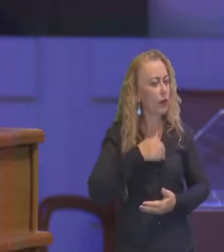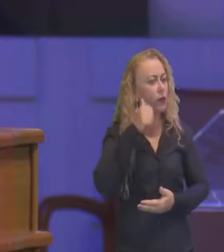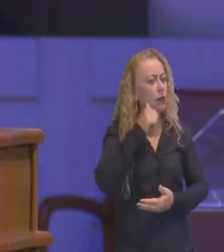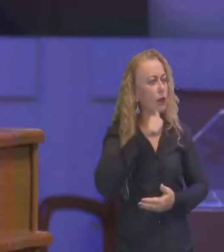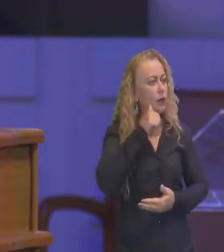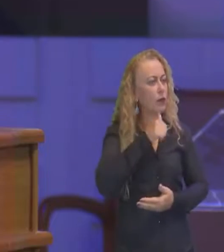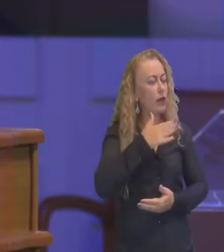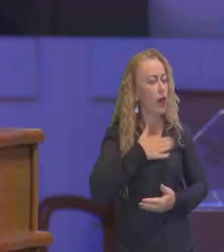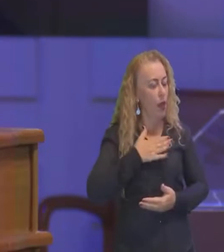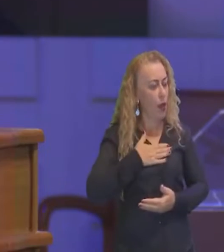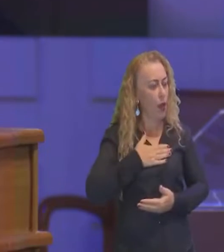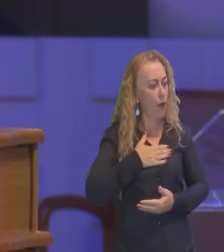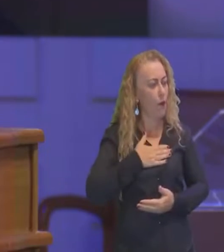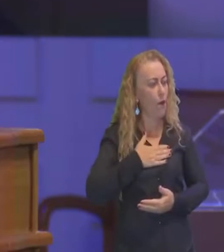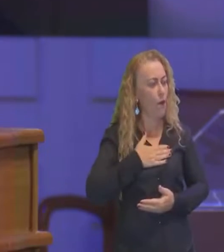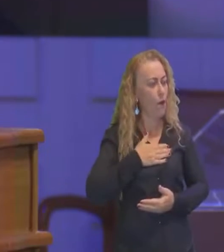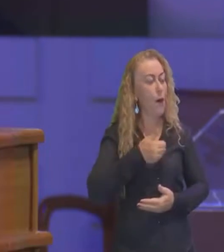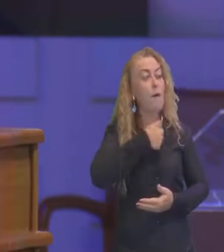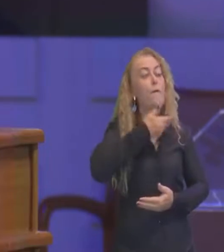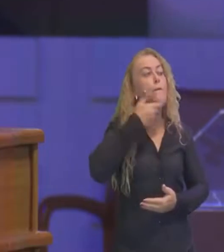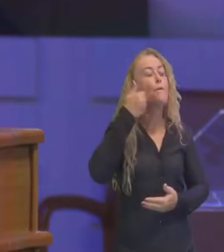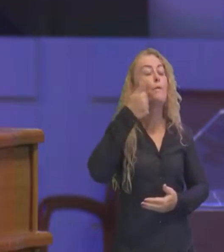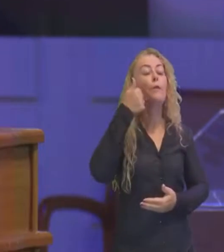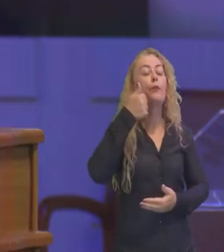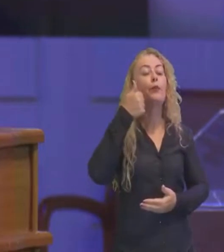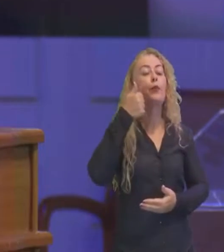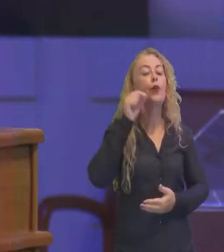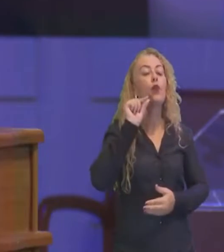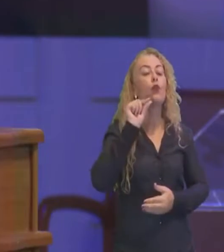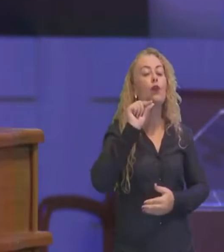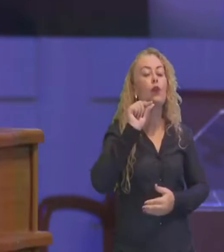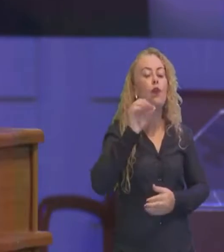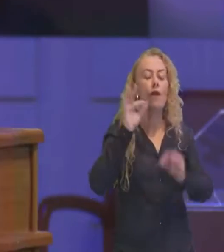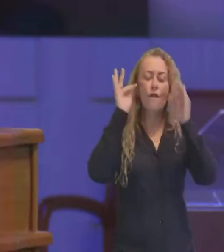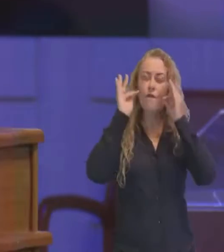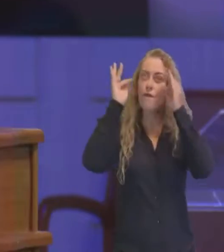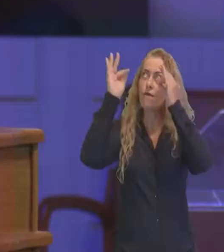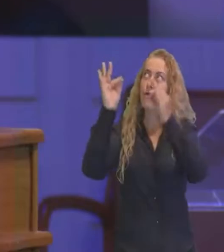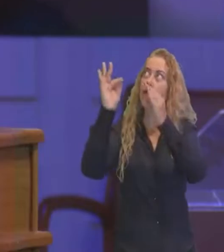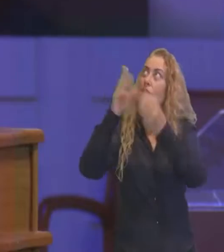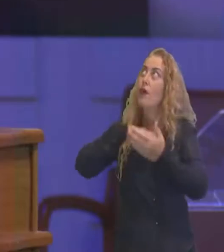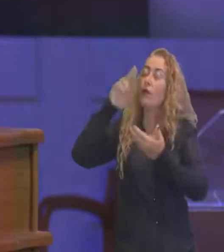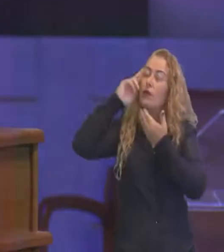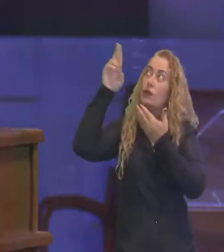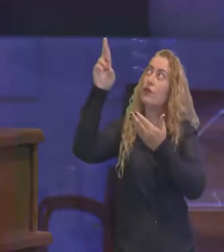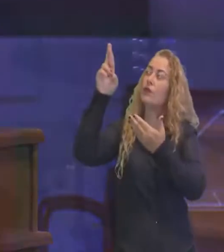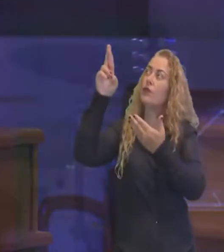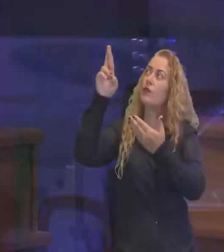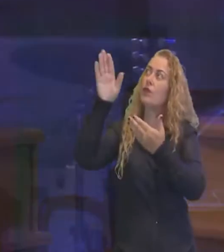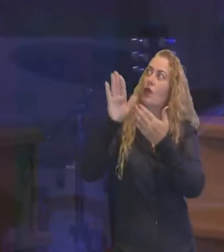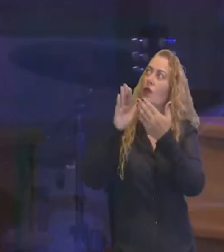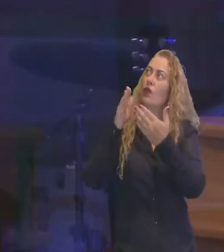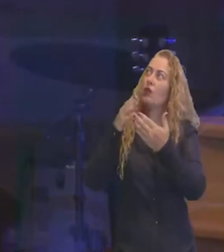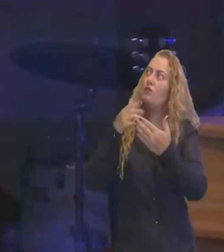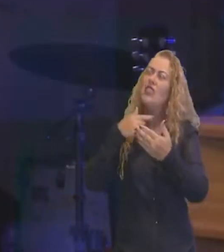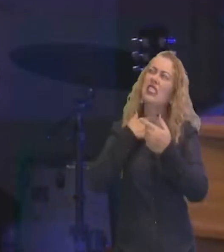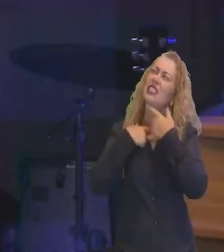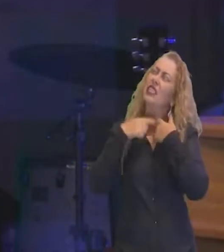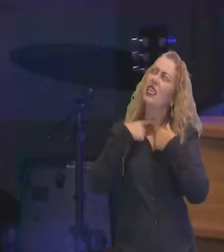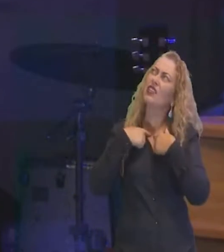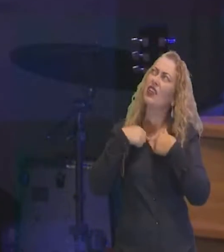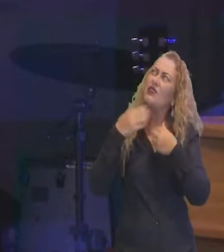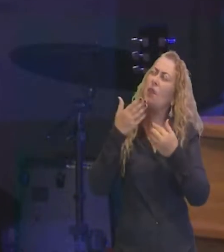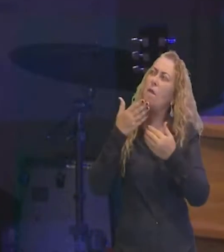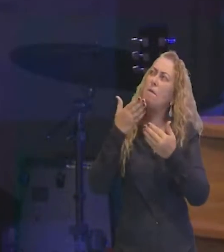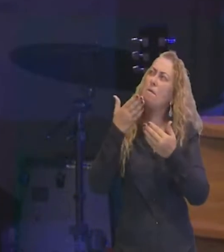sou fiel ao meu Deus. Eu não quero fazer nada que desagrade o meu Senhor. E eu quero que o